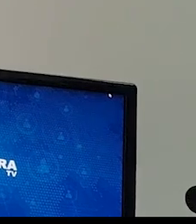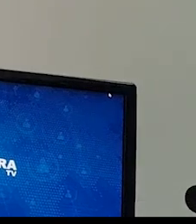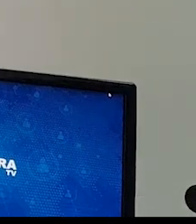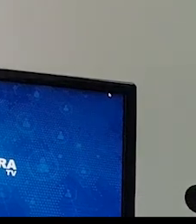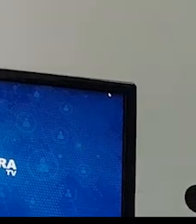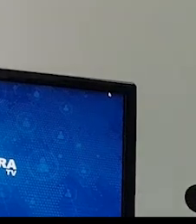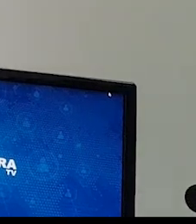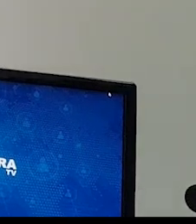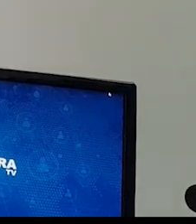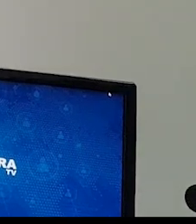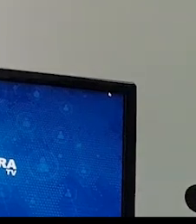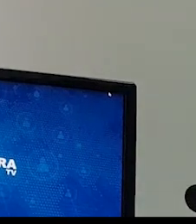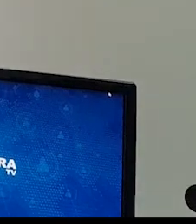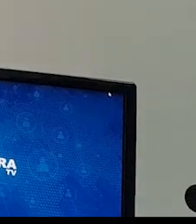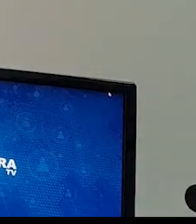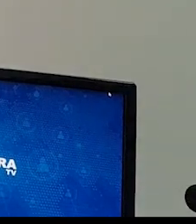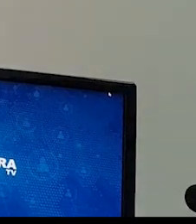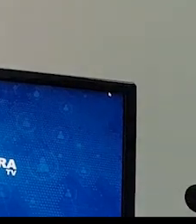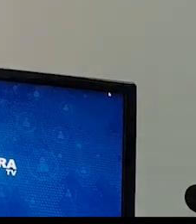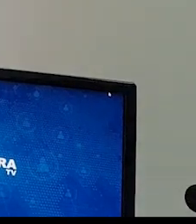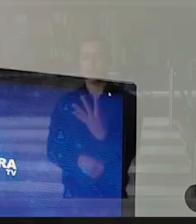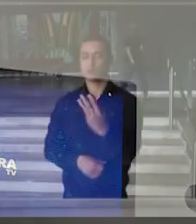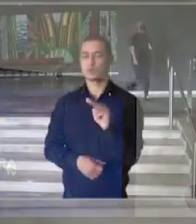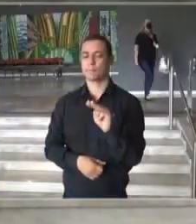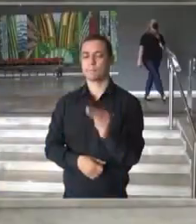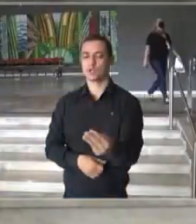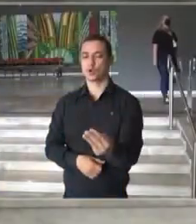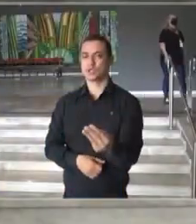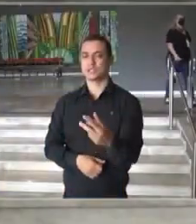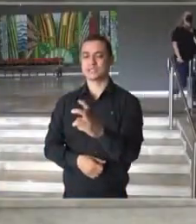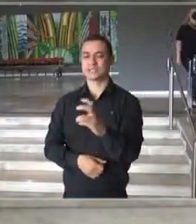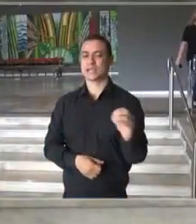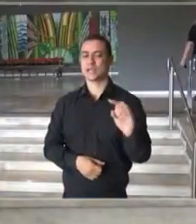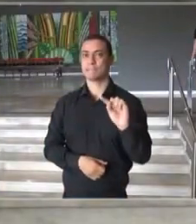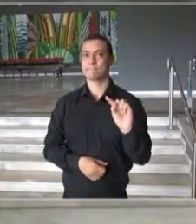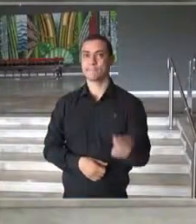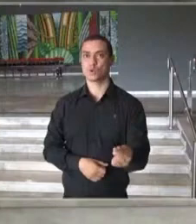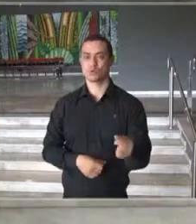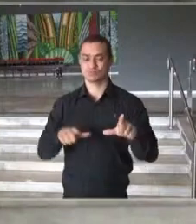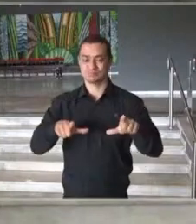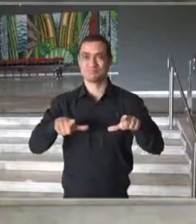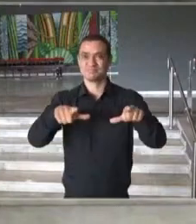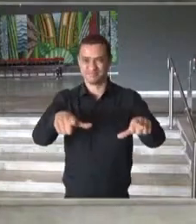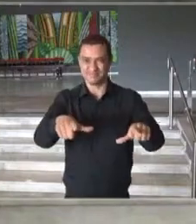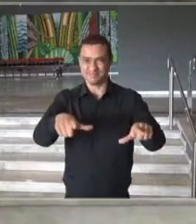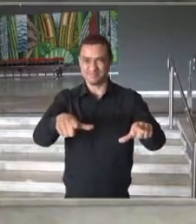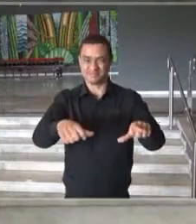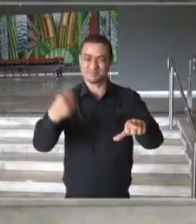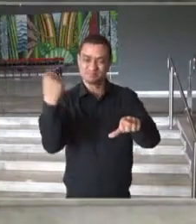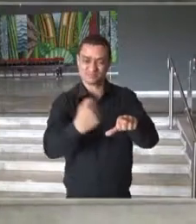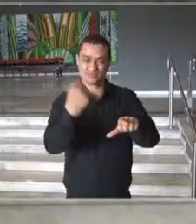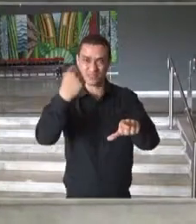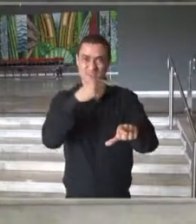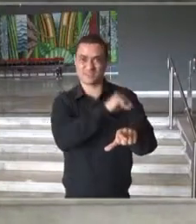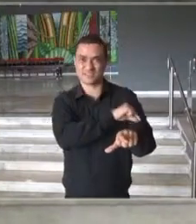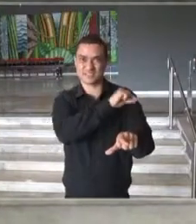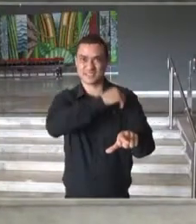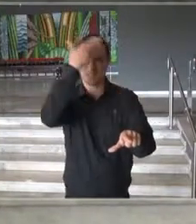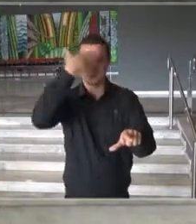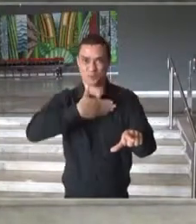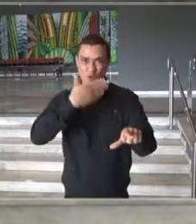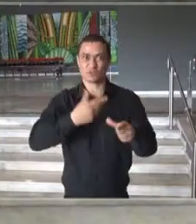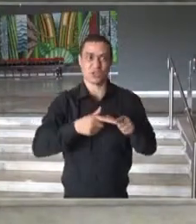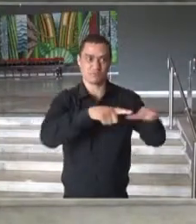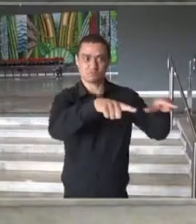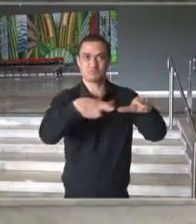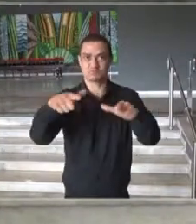E o governo do estado de São Paulo anunciou hoje uma determinação de limite de 70% na ocupação da torcida em estádios durante